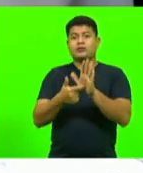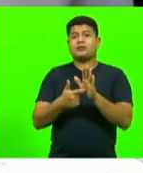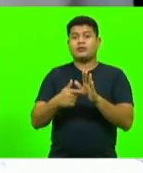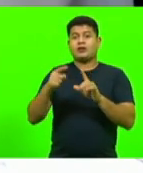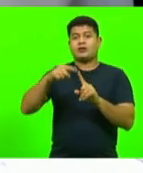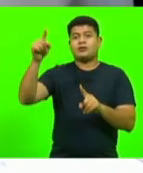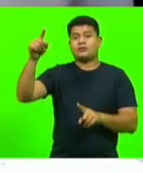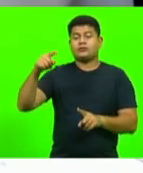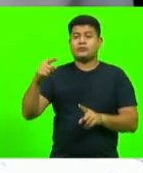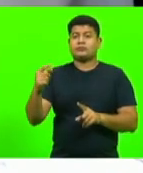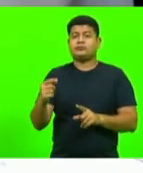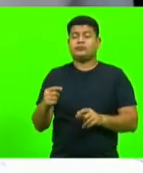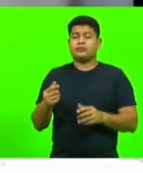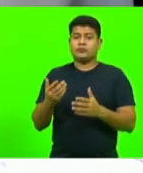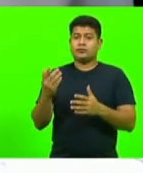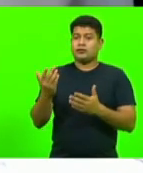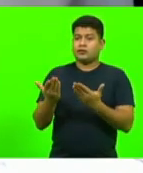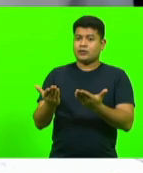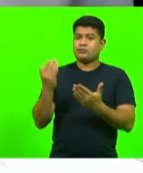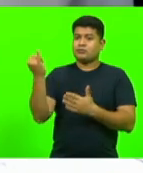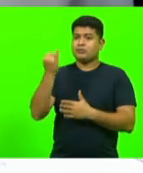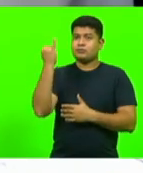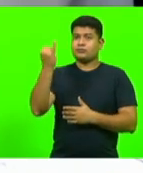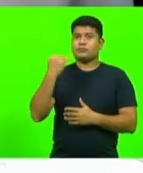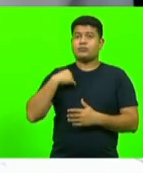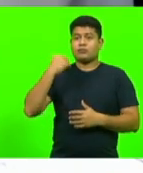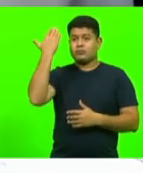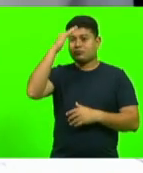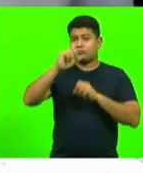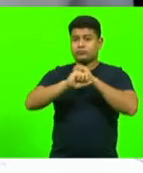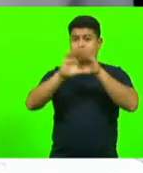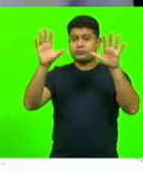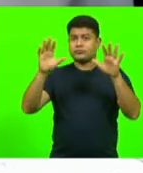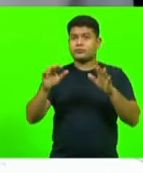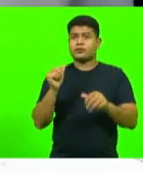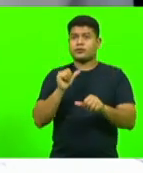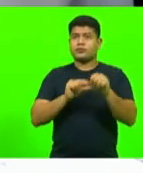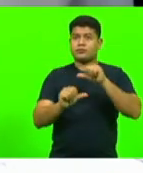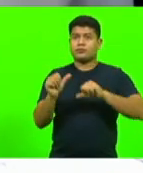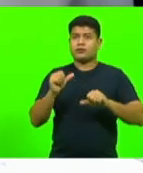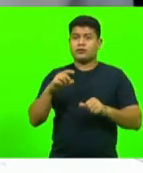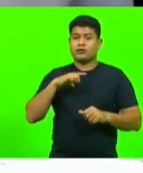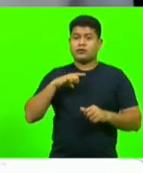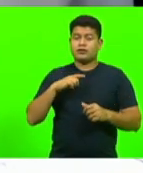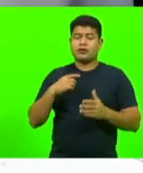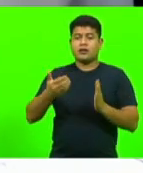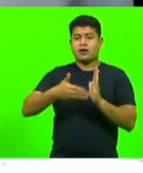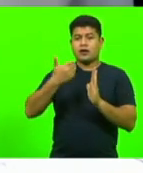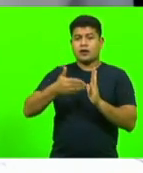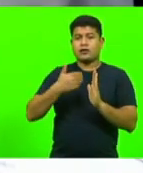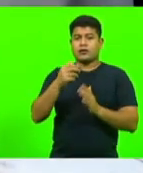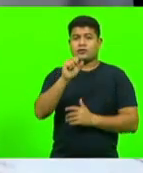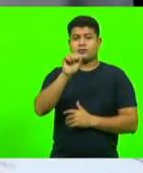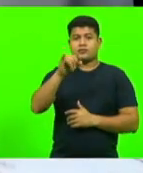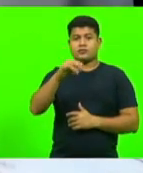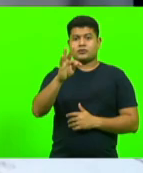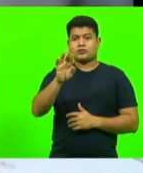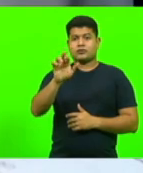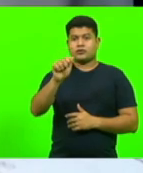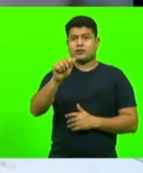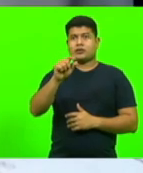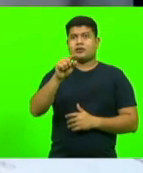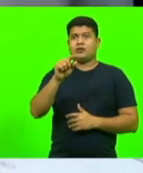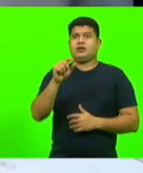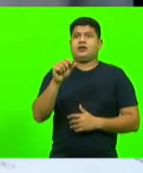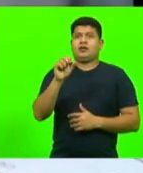extremamente importantes do ponto de vista para a compreensão dessa reforma gente produziu uma cartilha que você trazem é por dentro